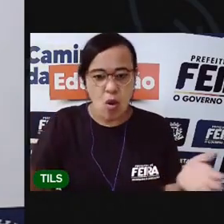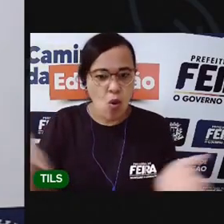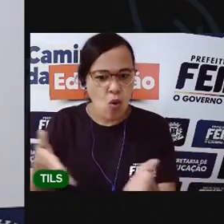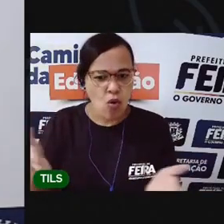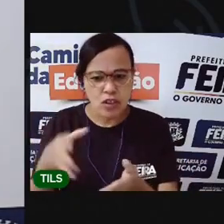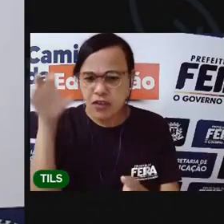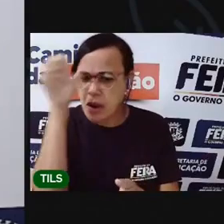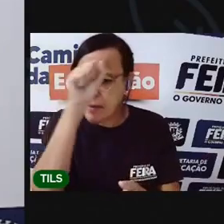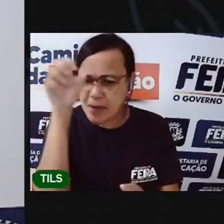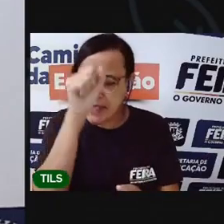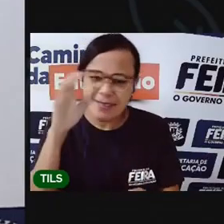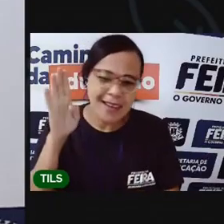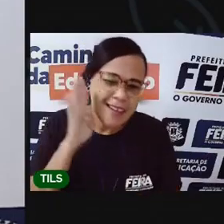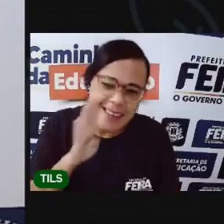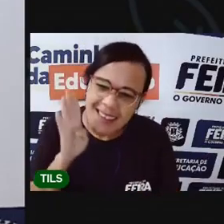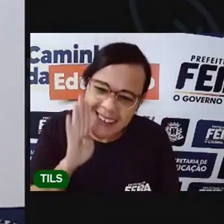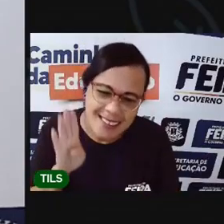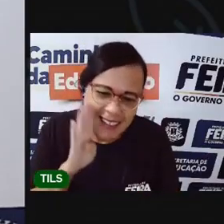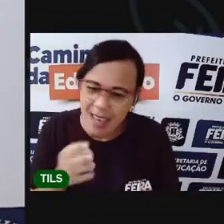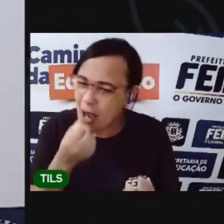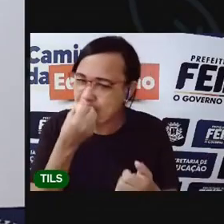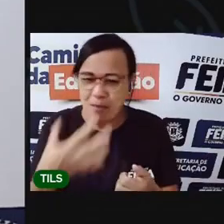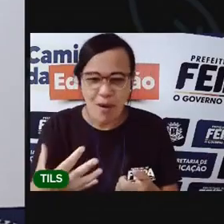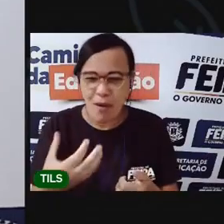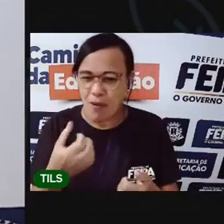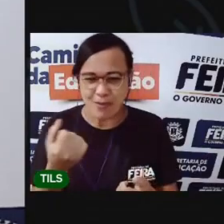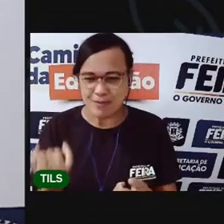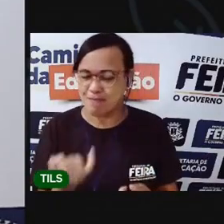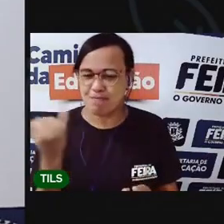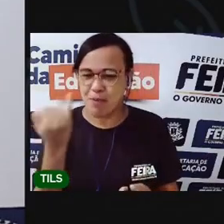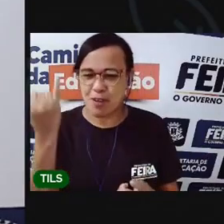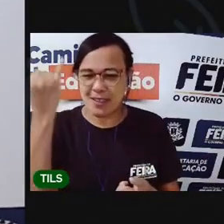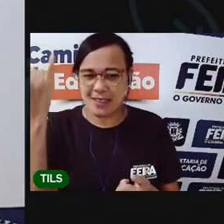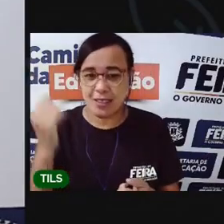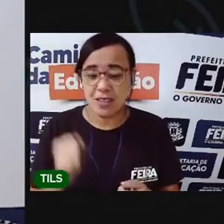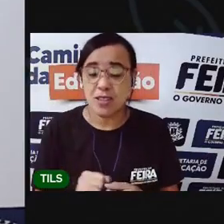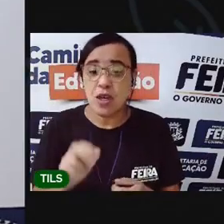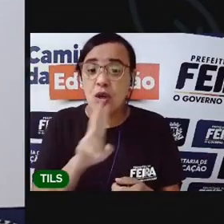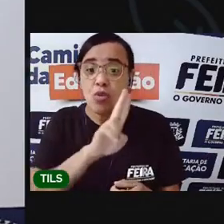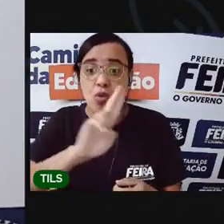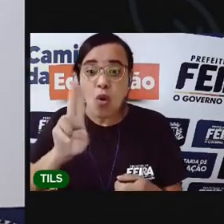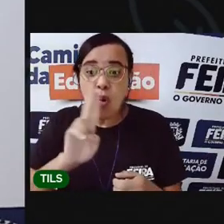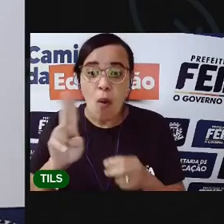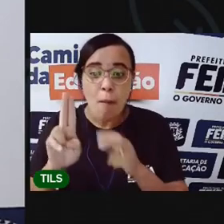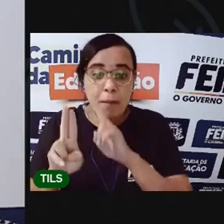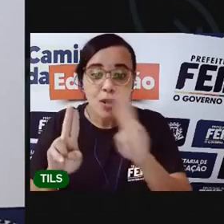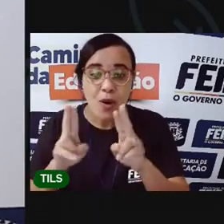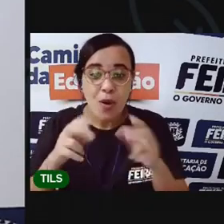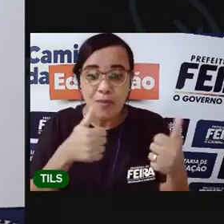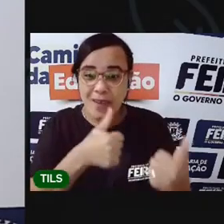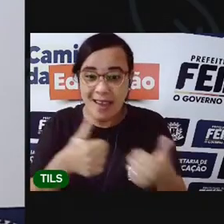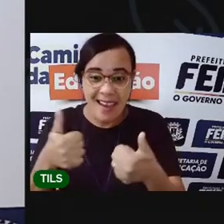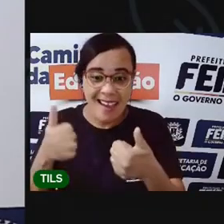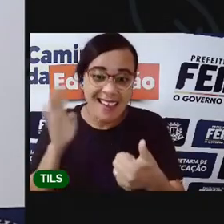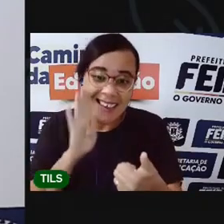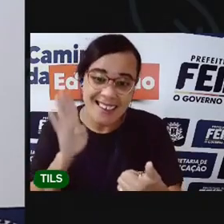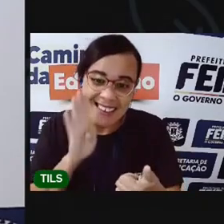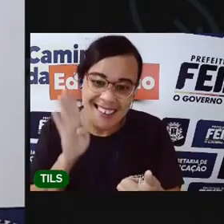uma coisa muito legal, um assunto muito interessante. A gente vai aprender sobre os nomes.